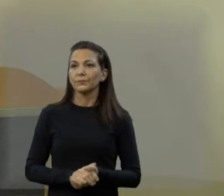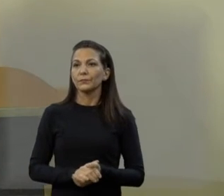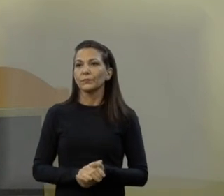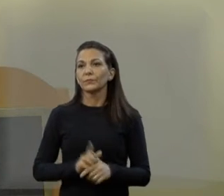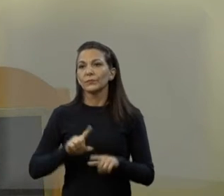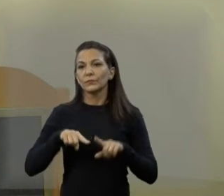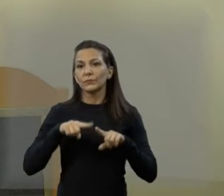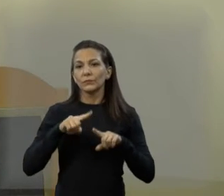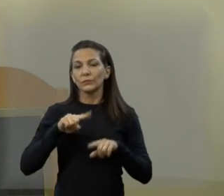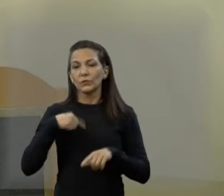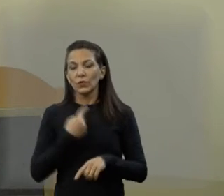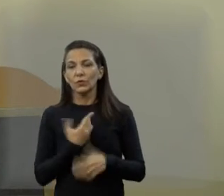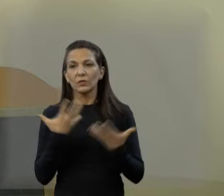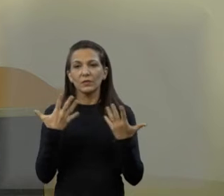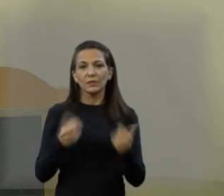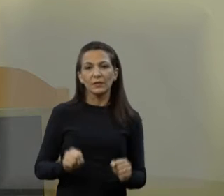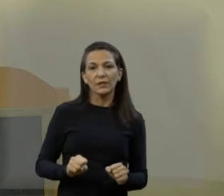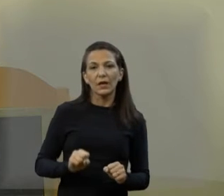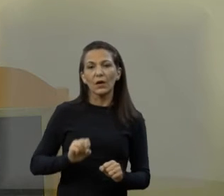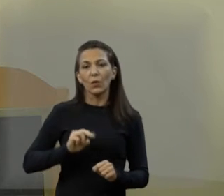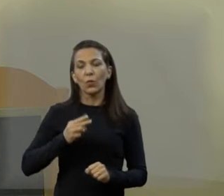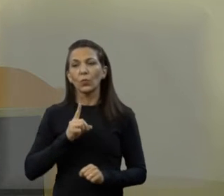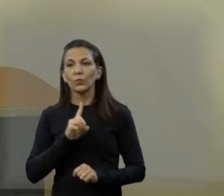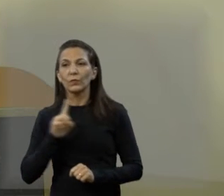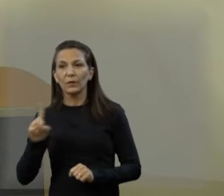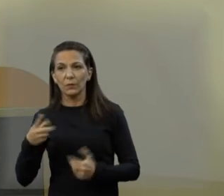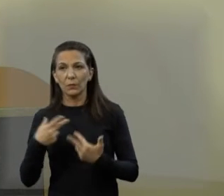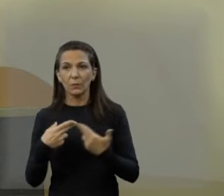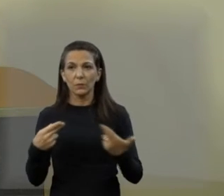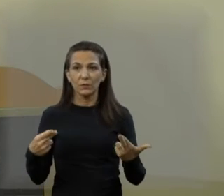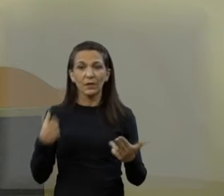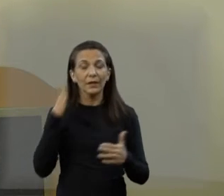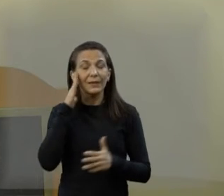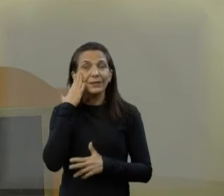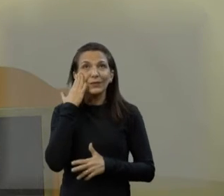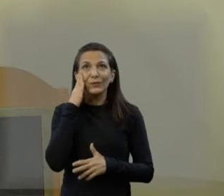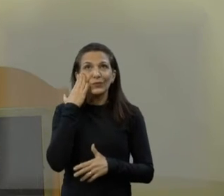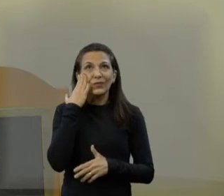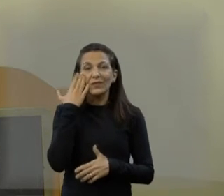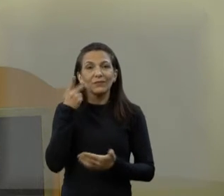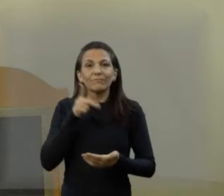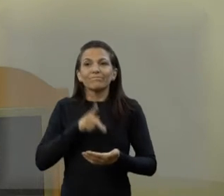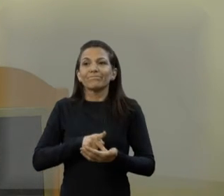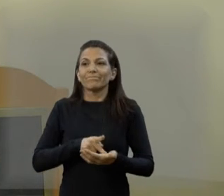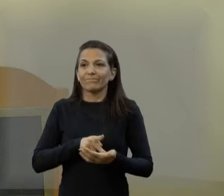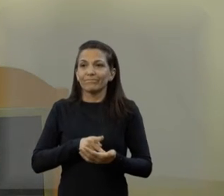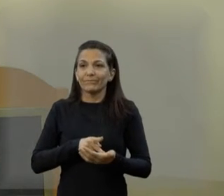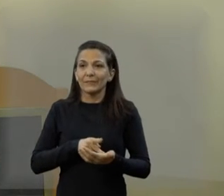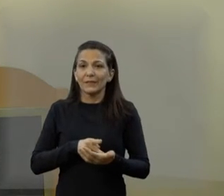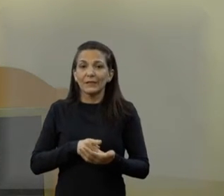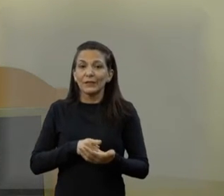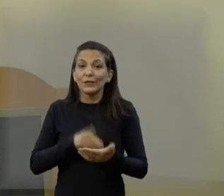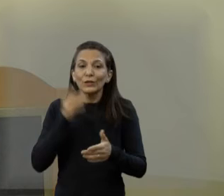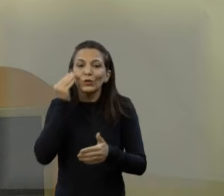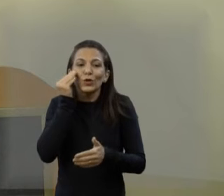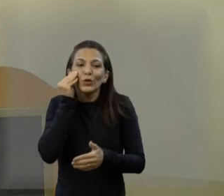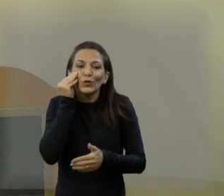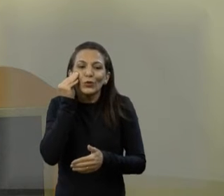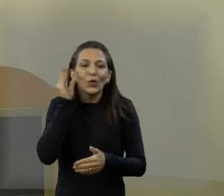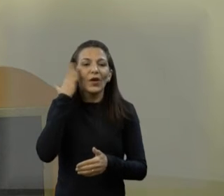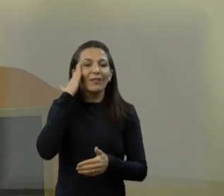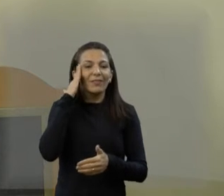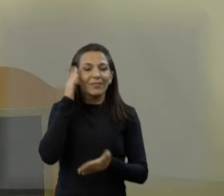ou aceitar completamente algo que a gente não entende algo que a gente não buscou entender